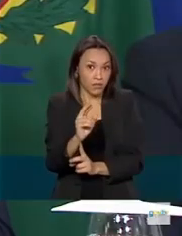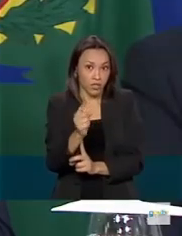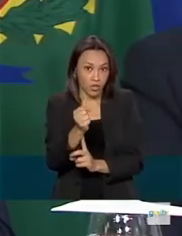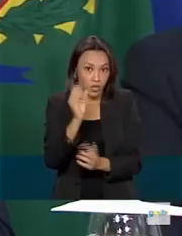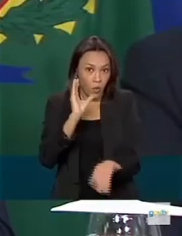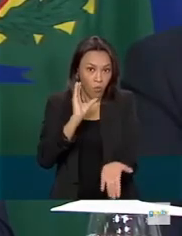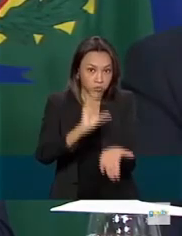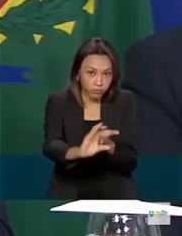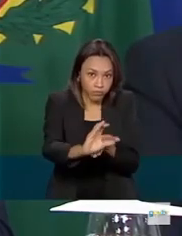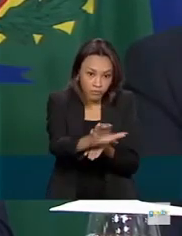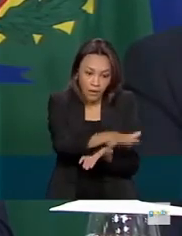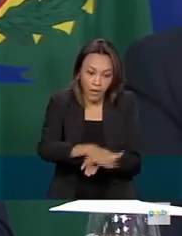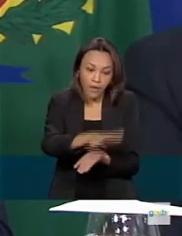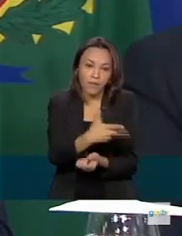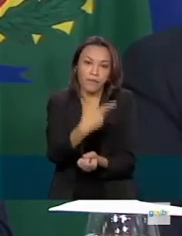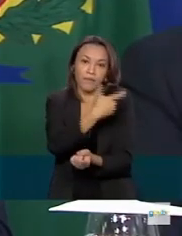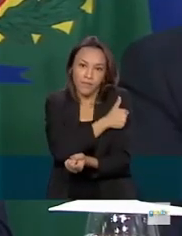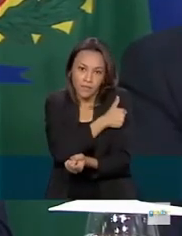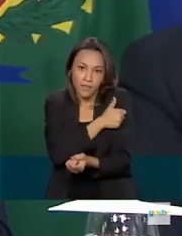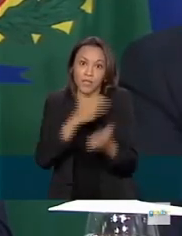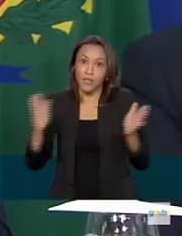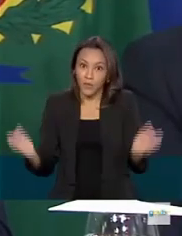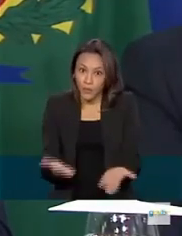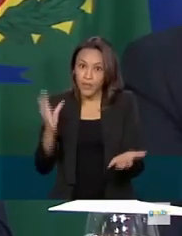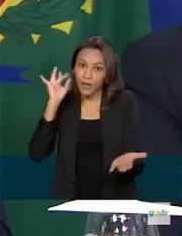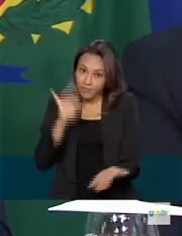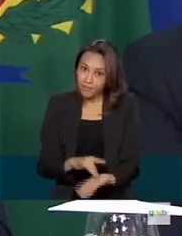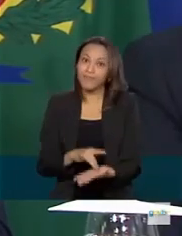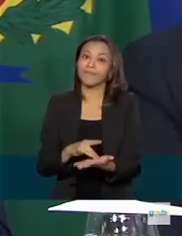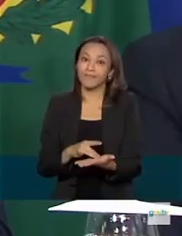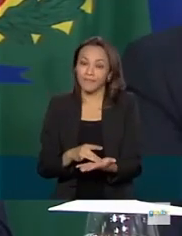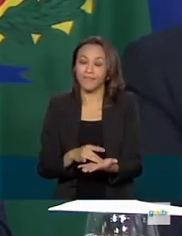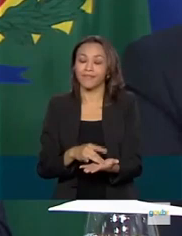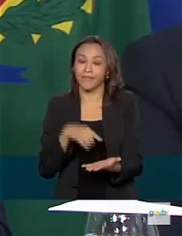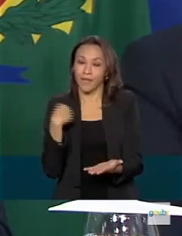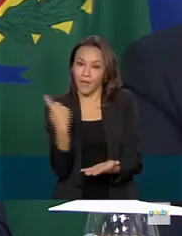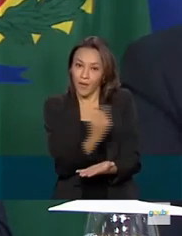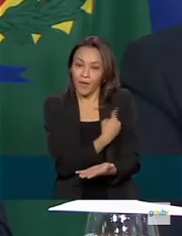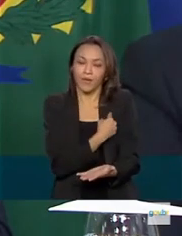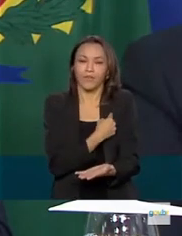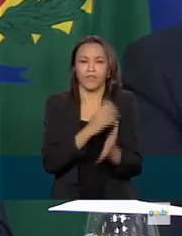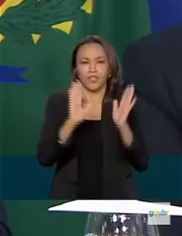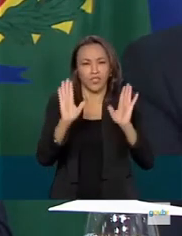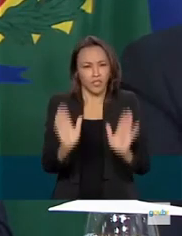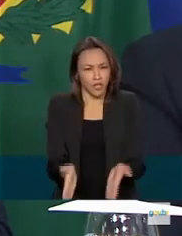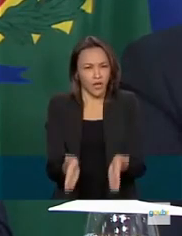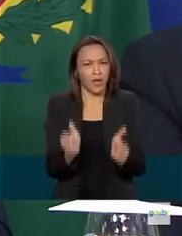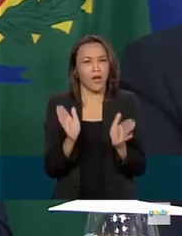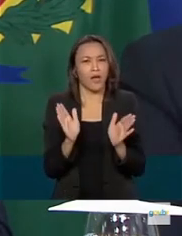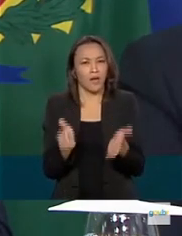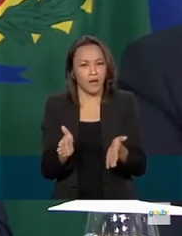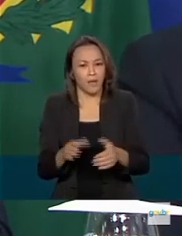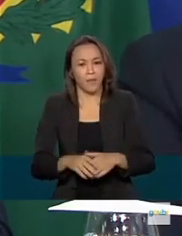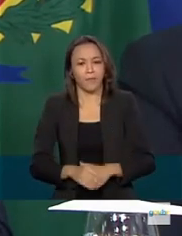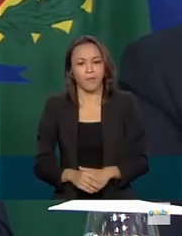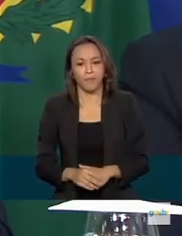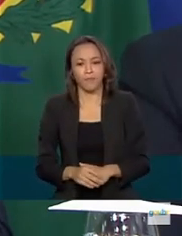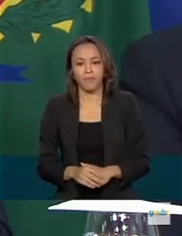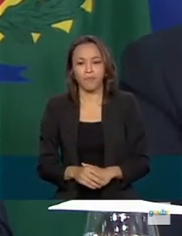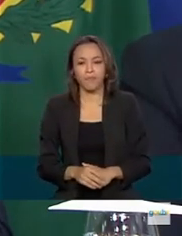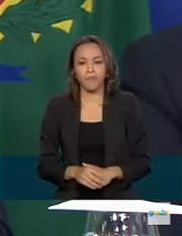eu e elas agora tornam uma realidade para nós já somos é